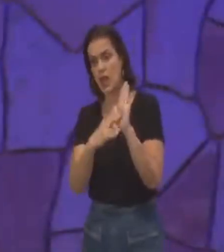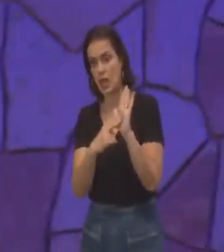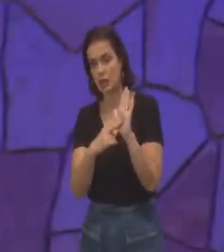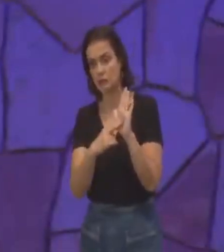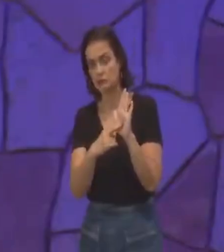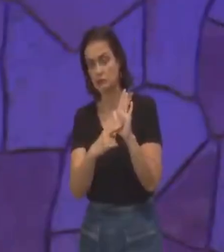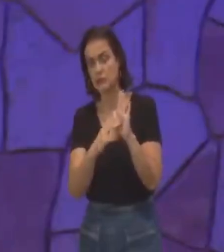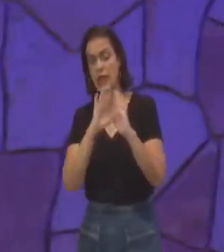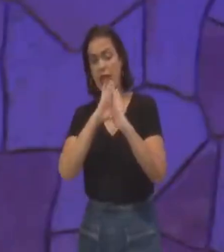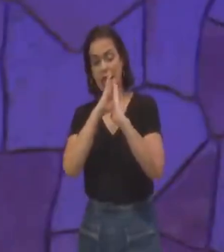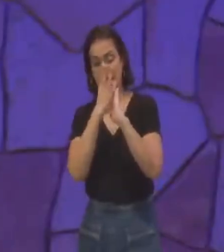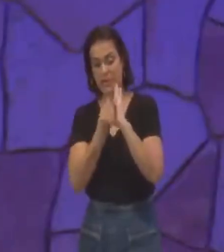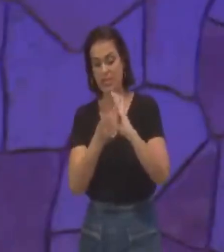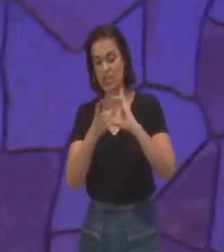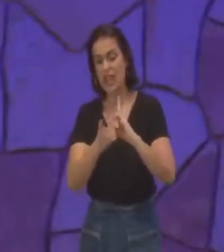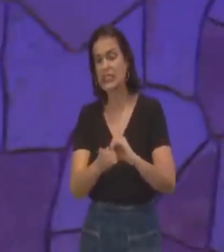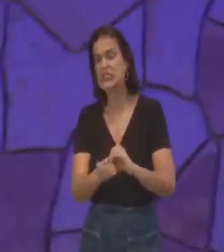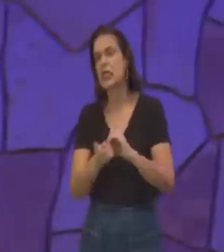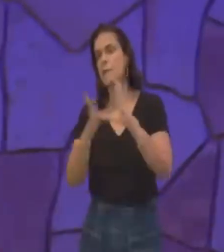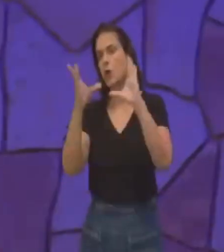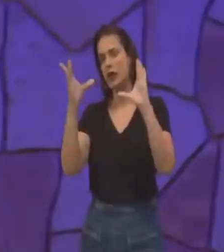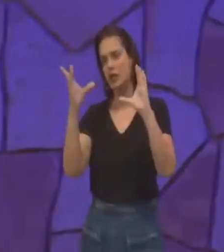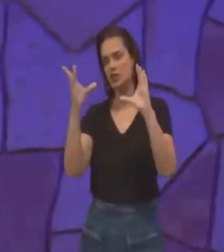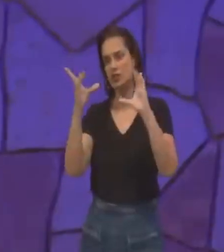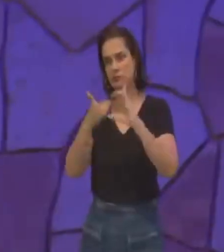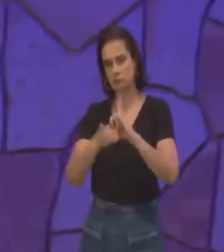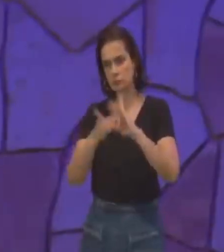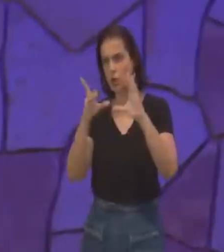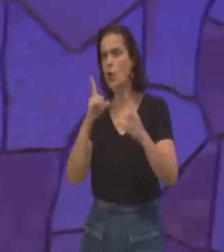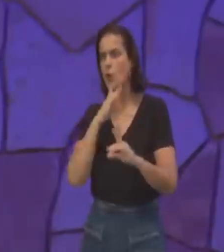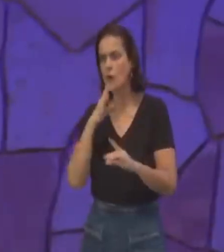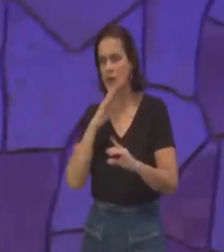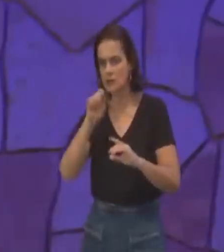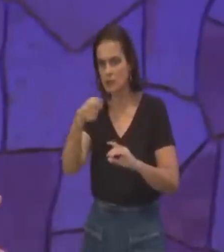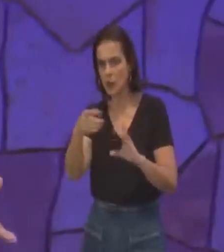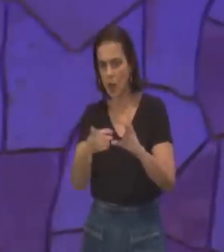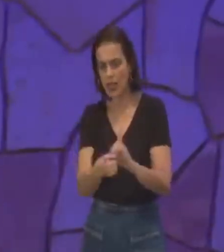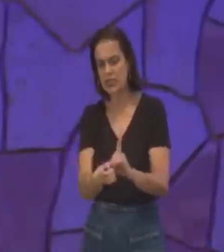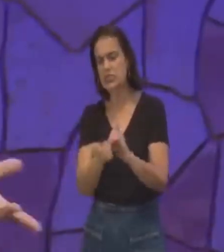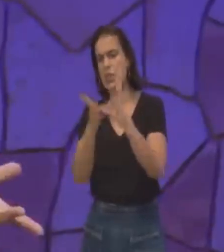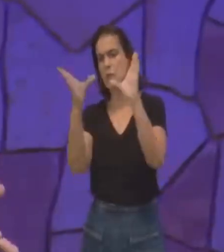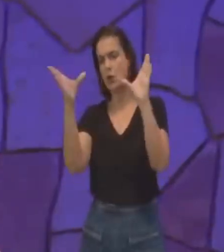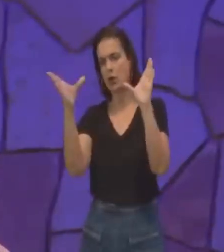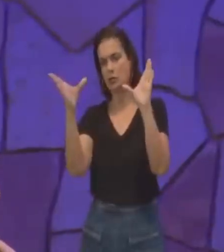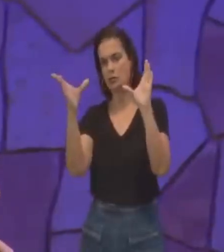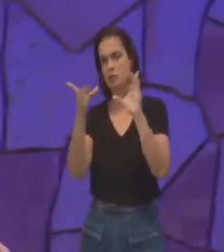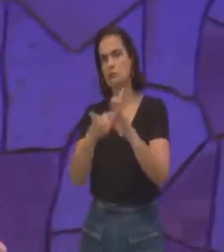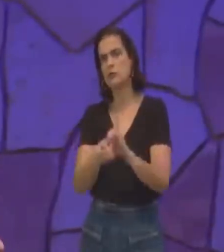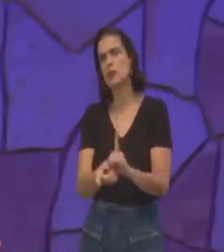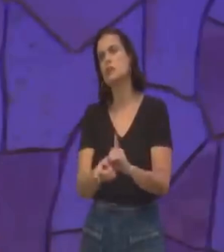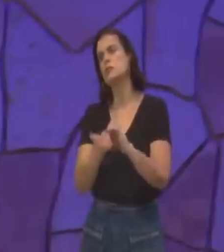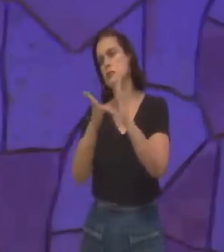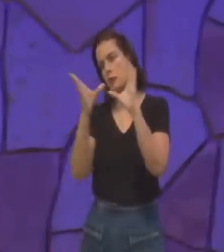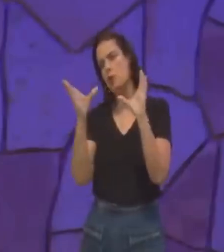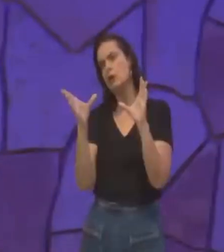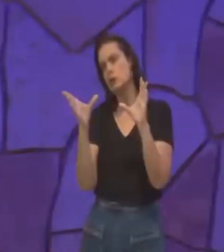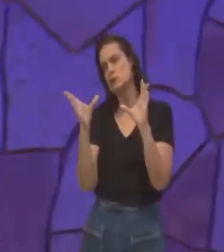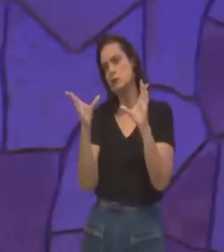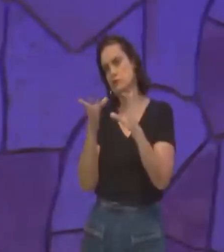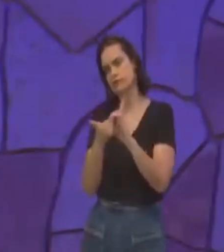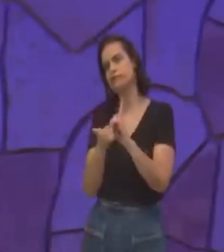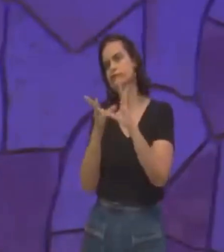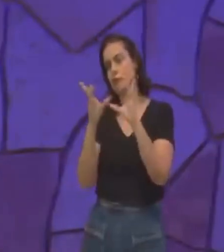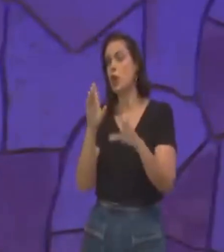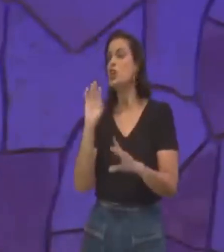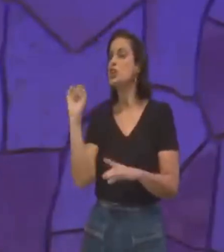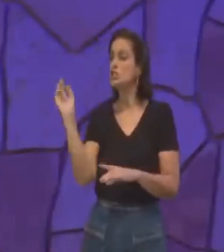democrática e autônoma. Ela até traz algum trabalho para nós que administramos igreja, esse princípio de democracia. Nós conhecemos muito